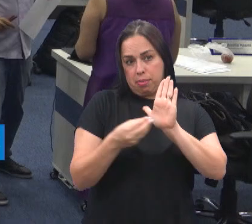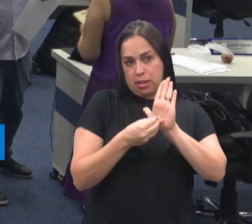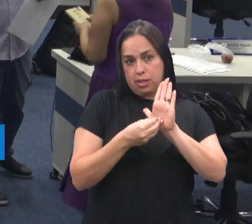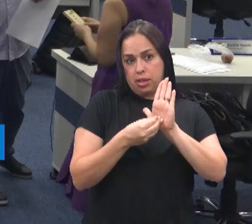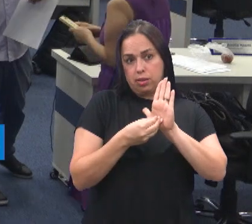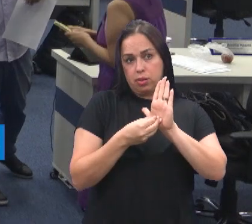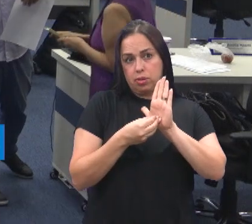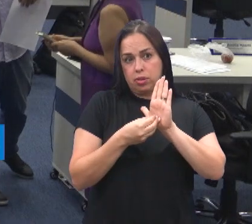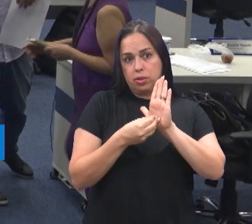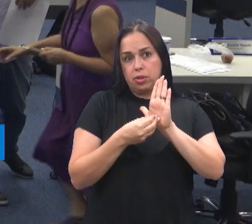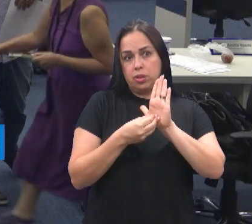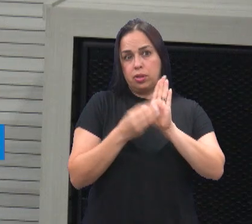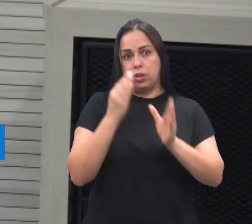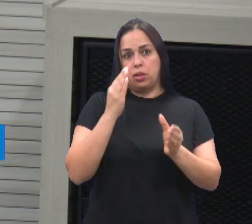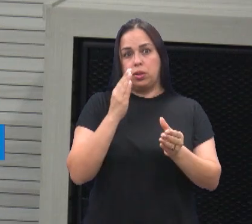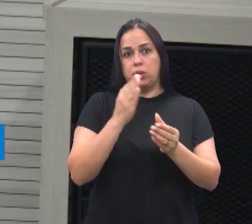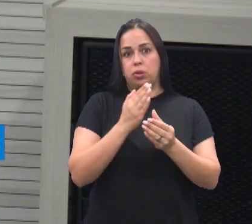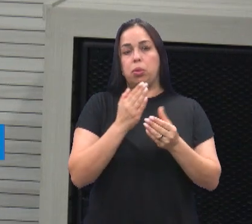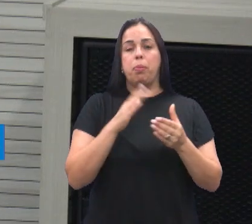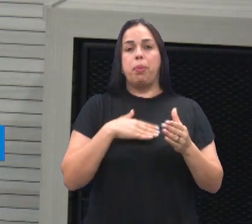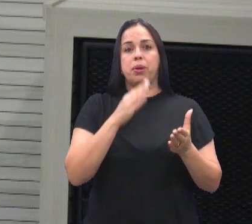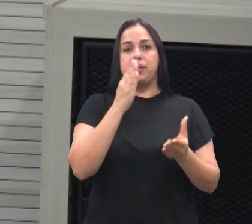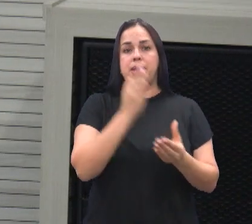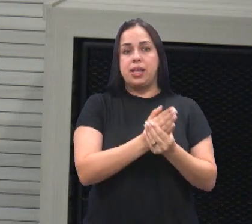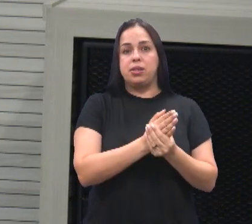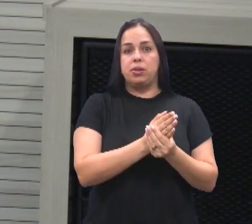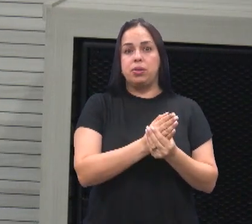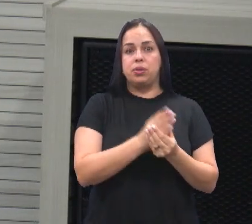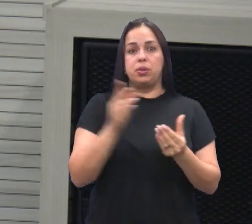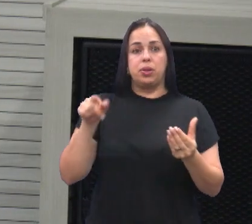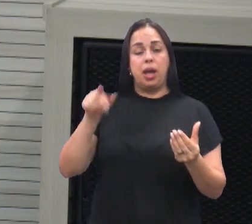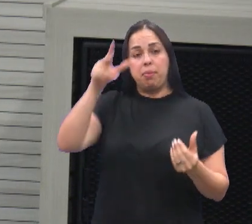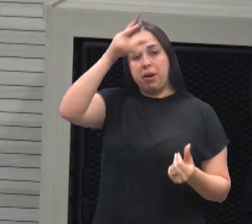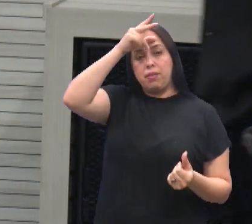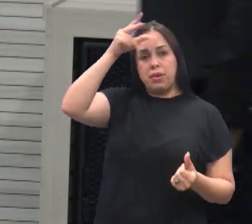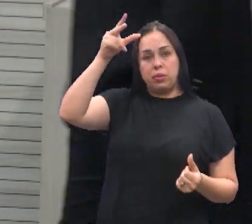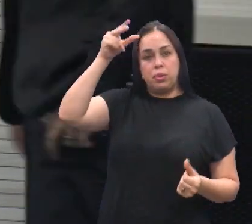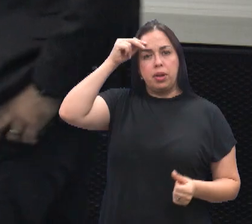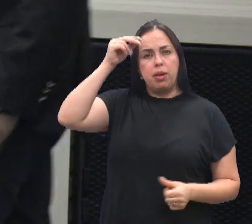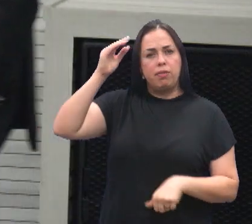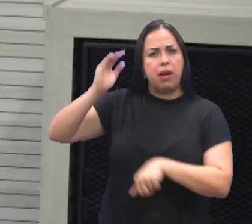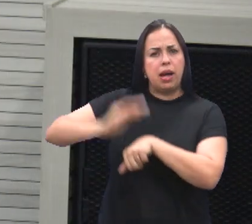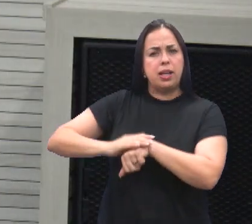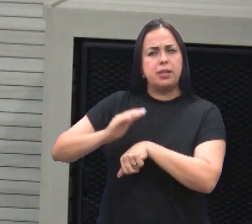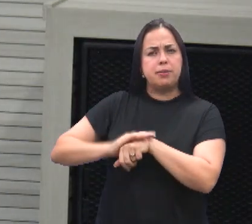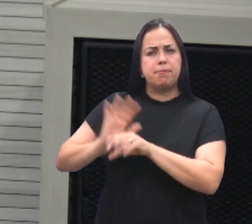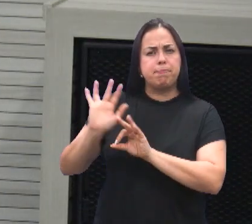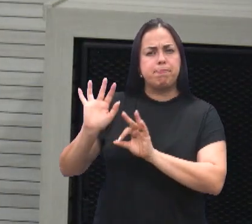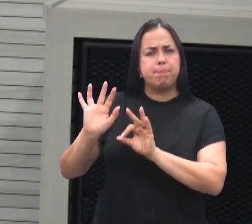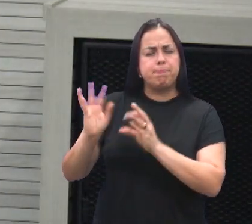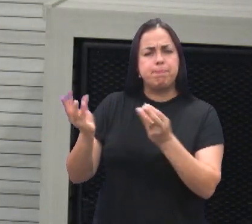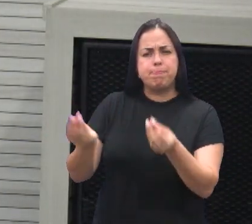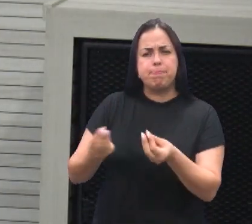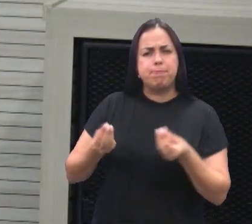processo hoje é no processo do CEDIM, onde a prefeitura faz aí a sua, querendo apresentar